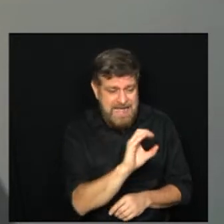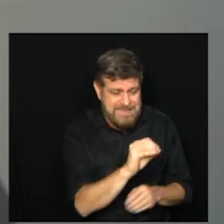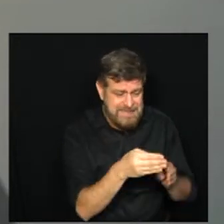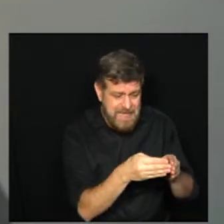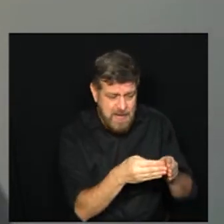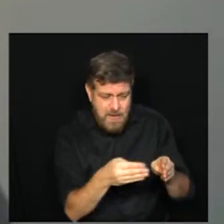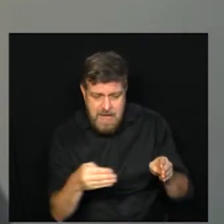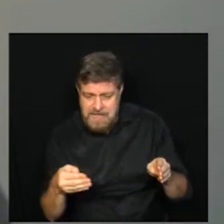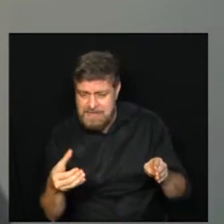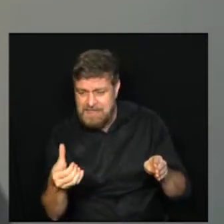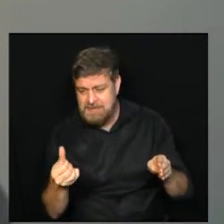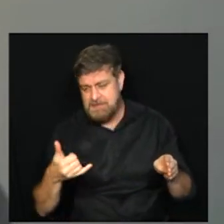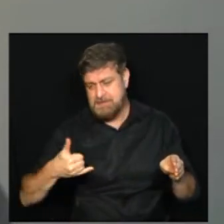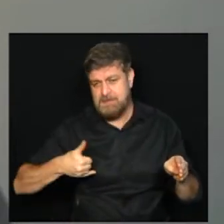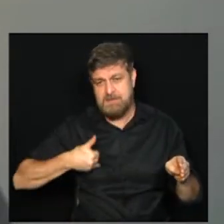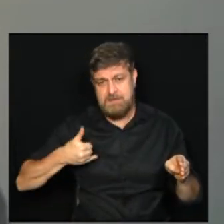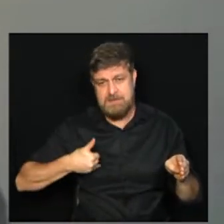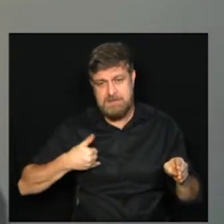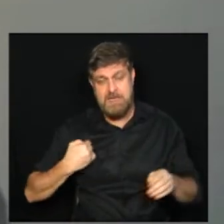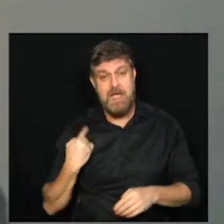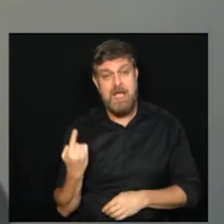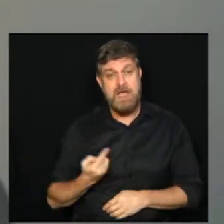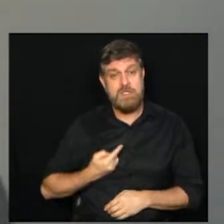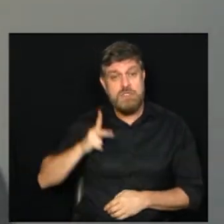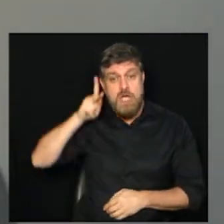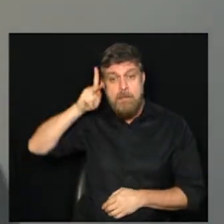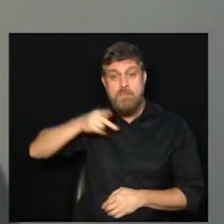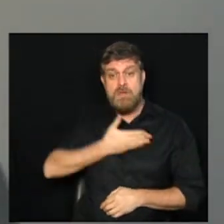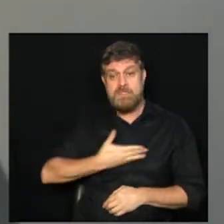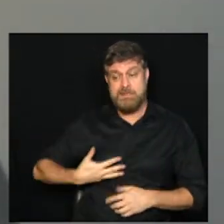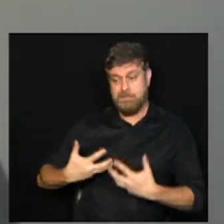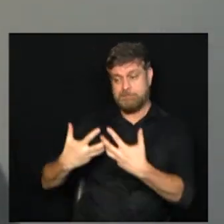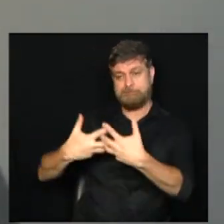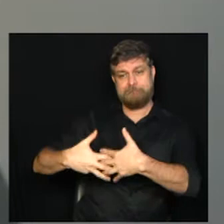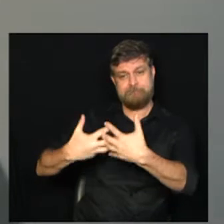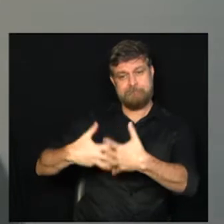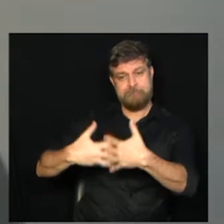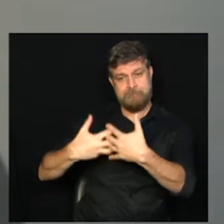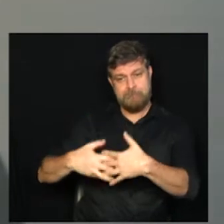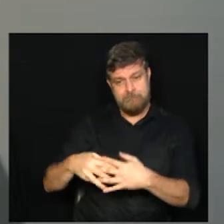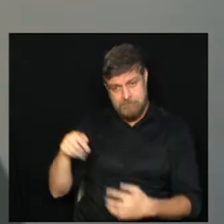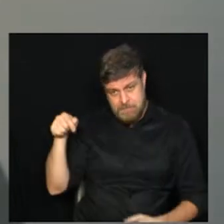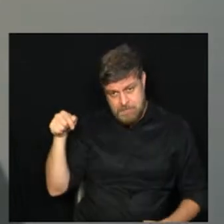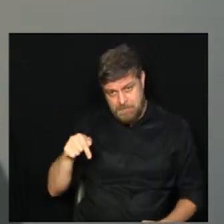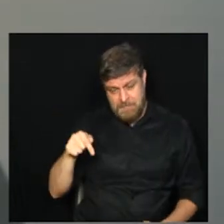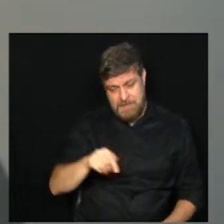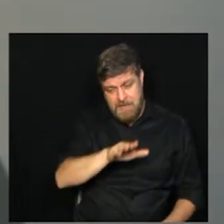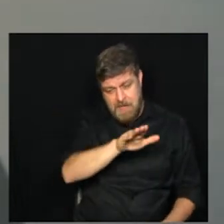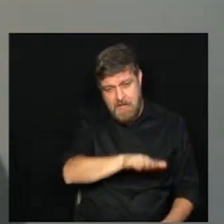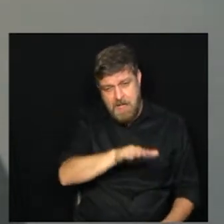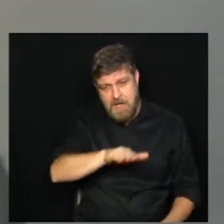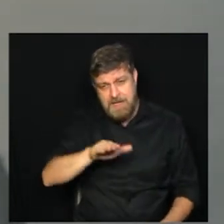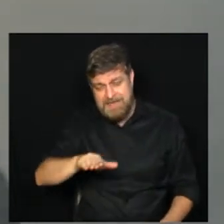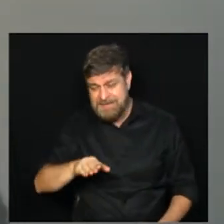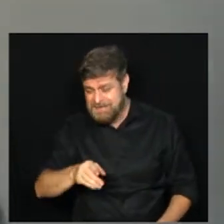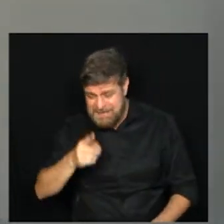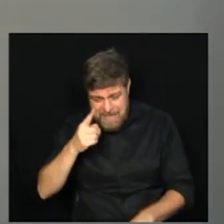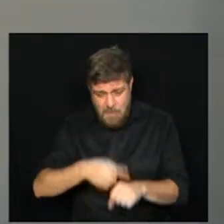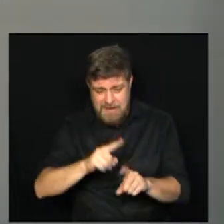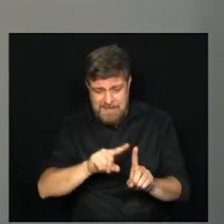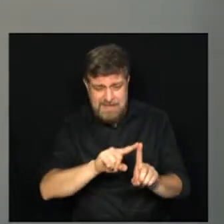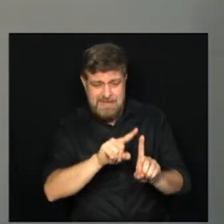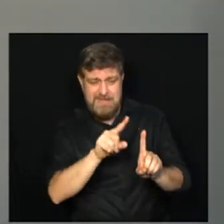gente garantir políticas públicas efetivas para que elas possam, desde a sua gestação,